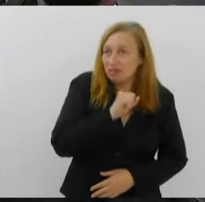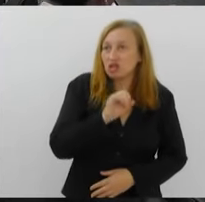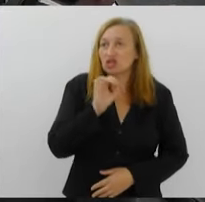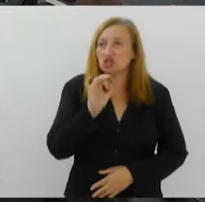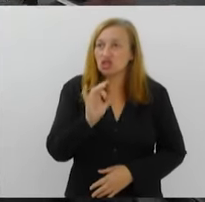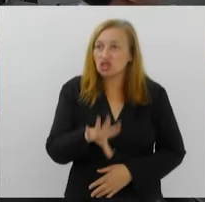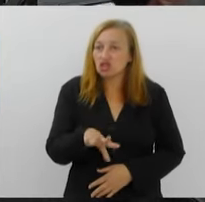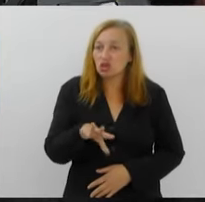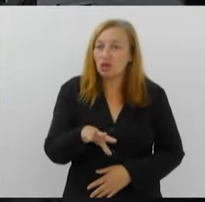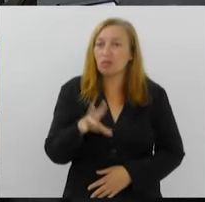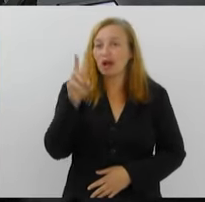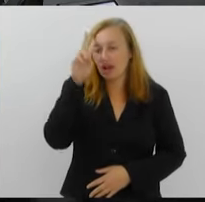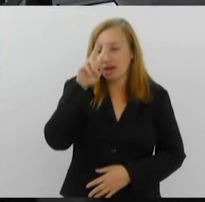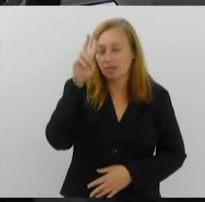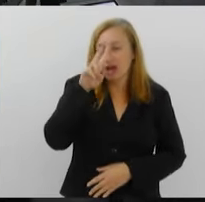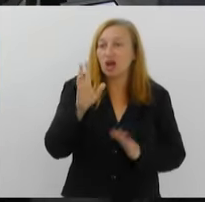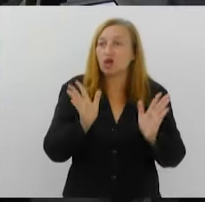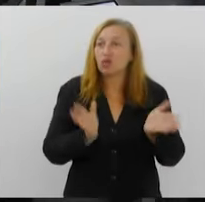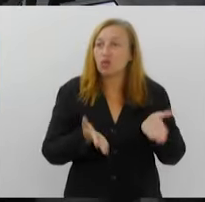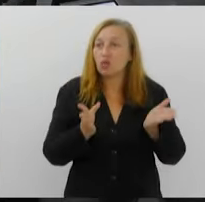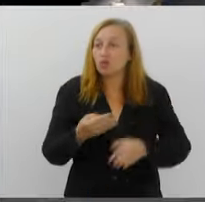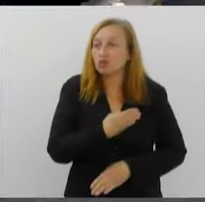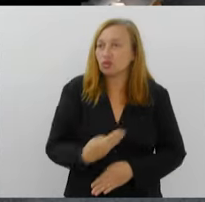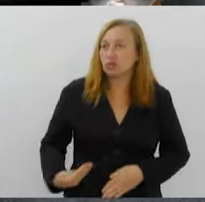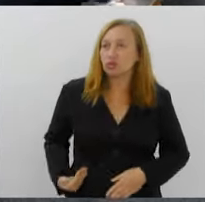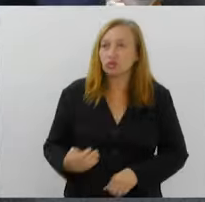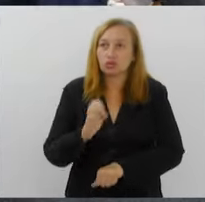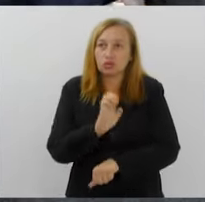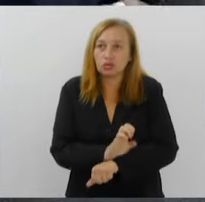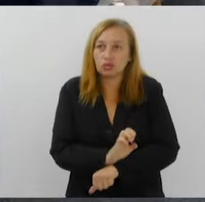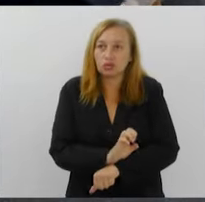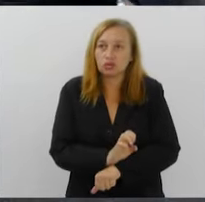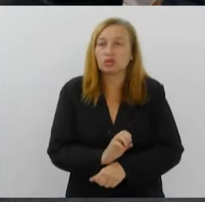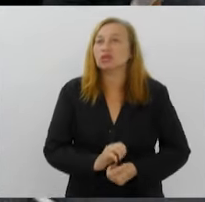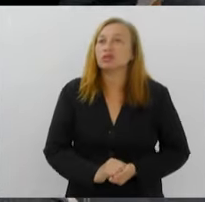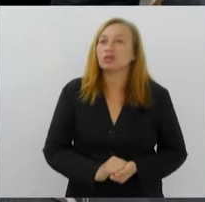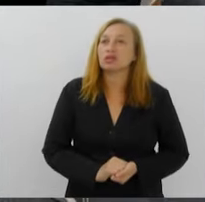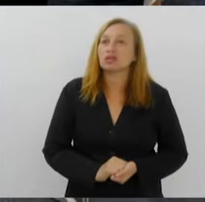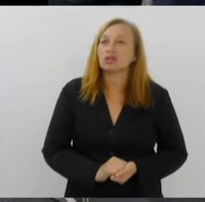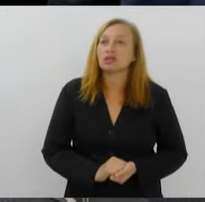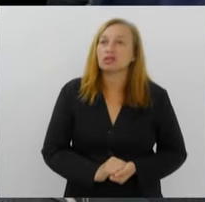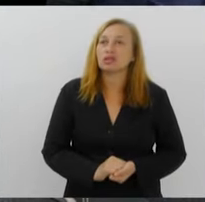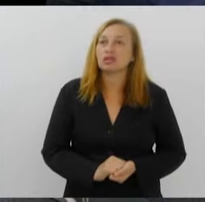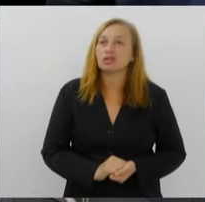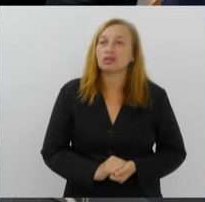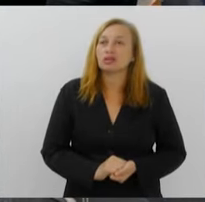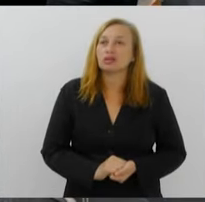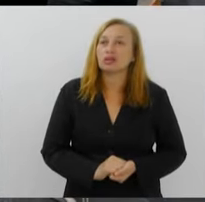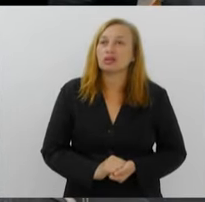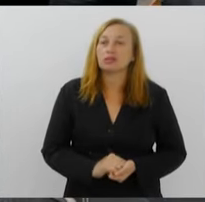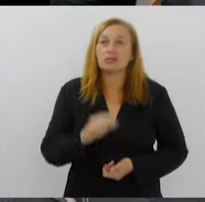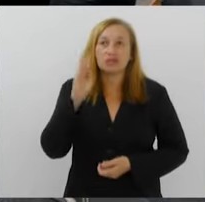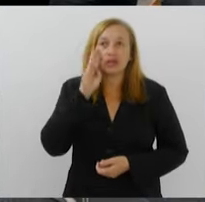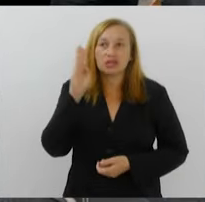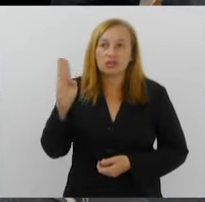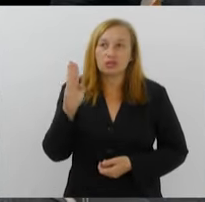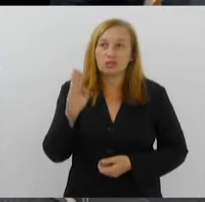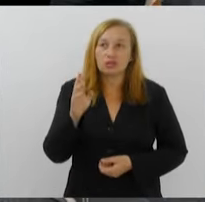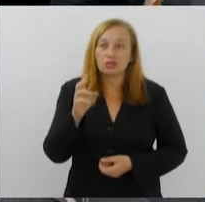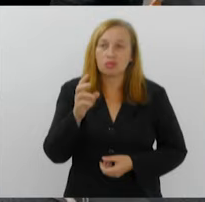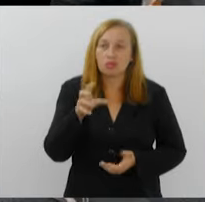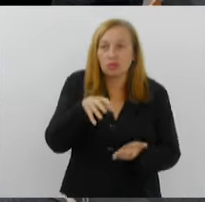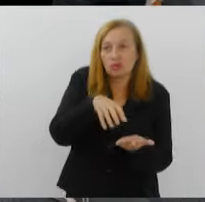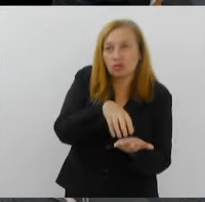para a gente lembrar que hoje o governador do estado fará o lançamento aí da pedra fundamental do Observatório